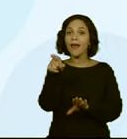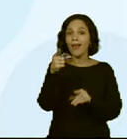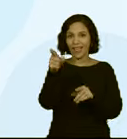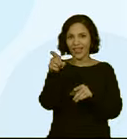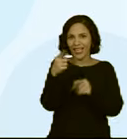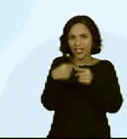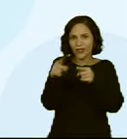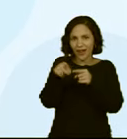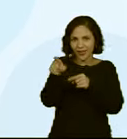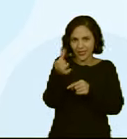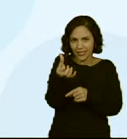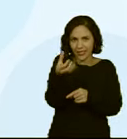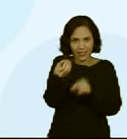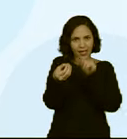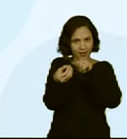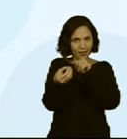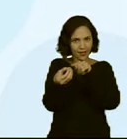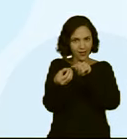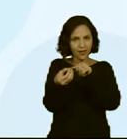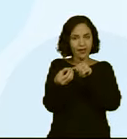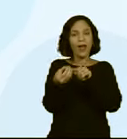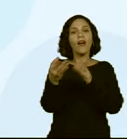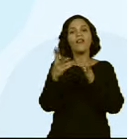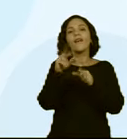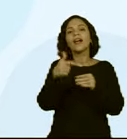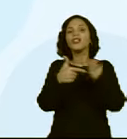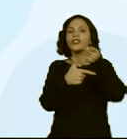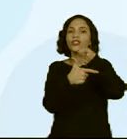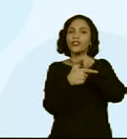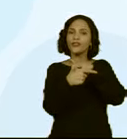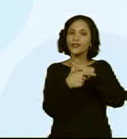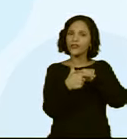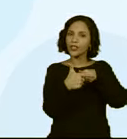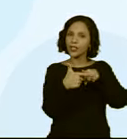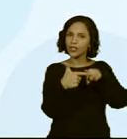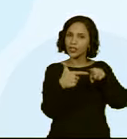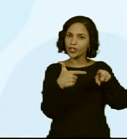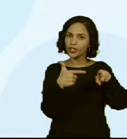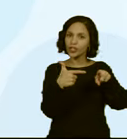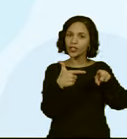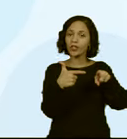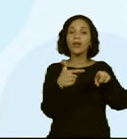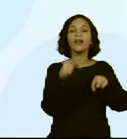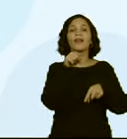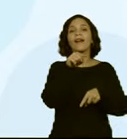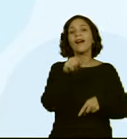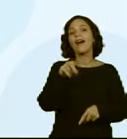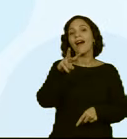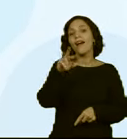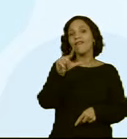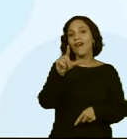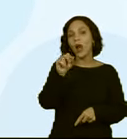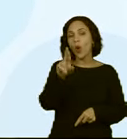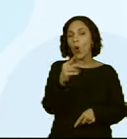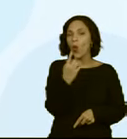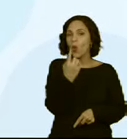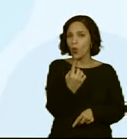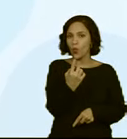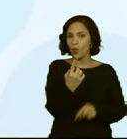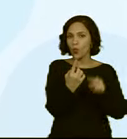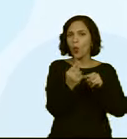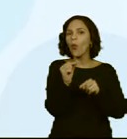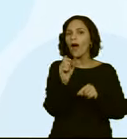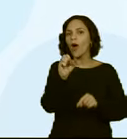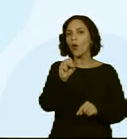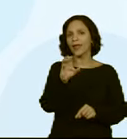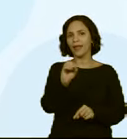essa diferença que é o r$ 60 e dividir pelo valor um que é os 80 reais para